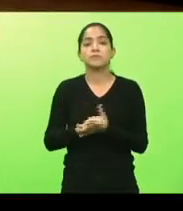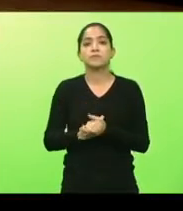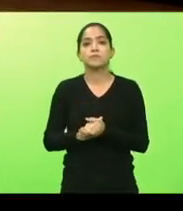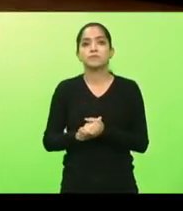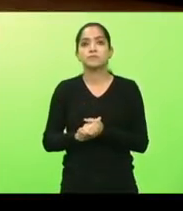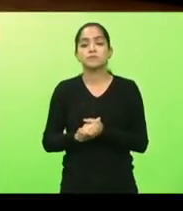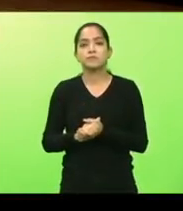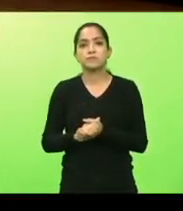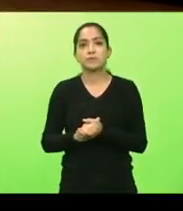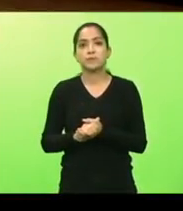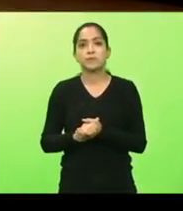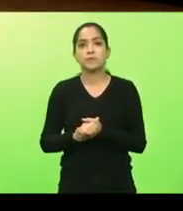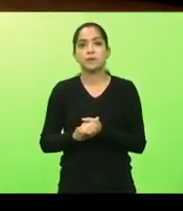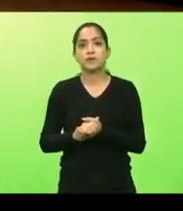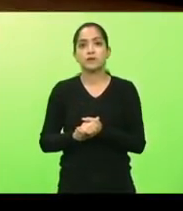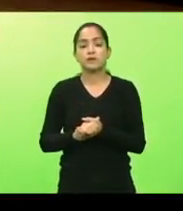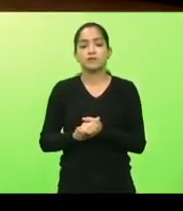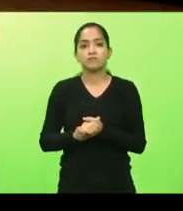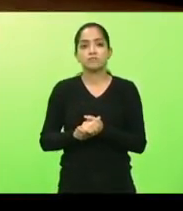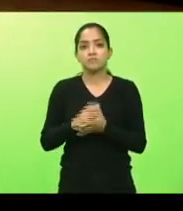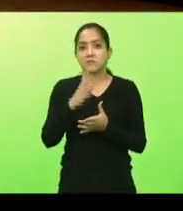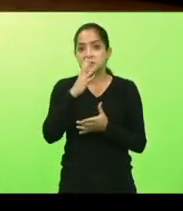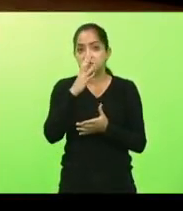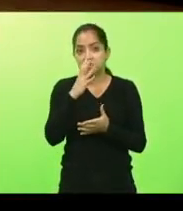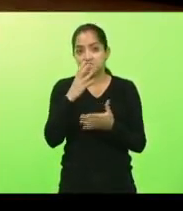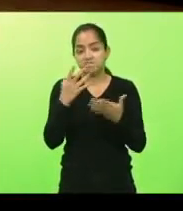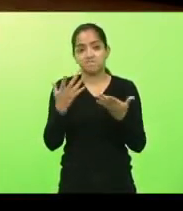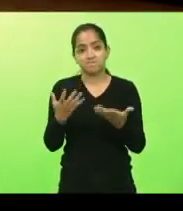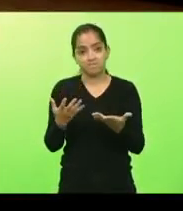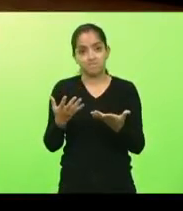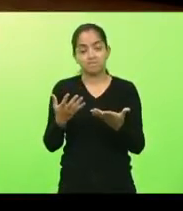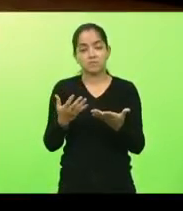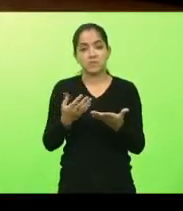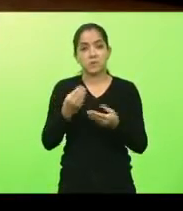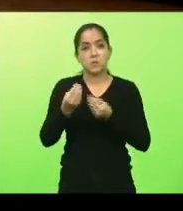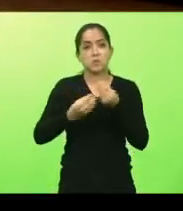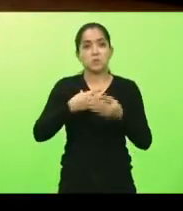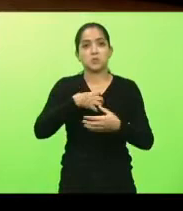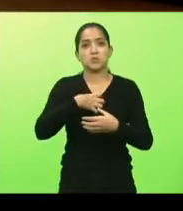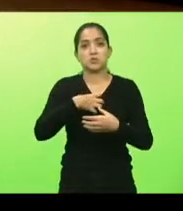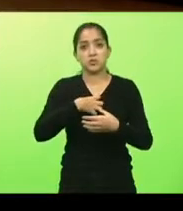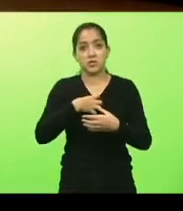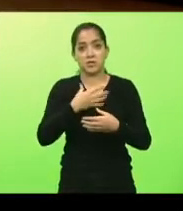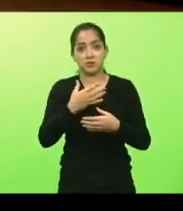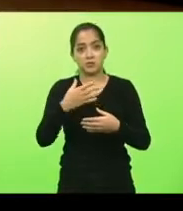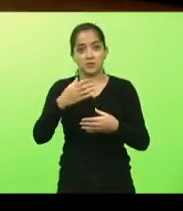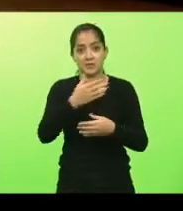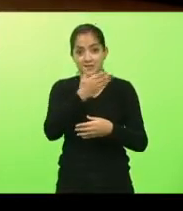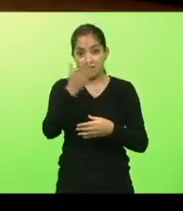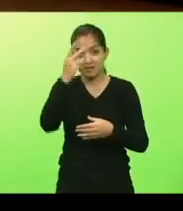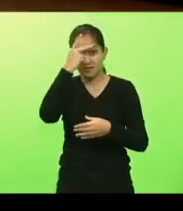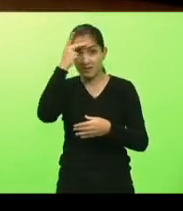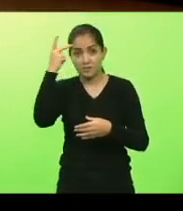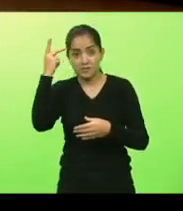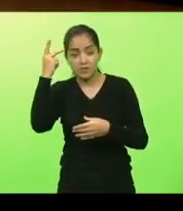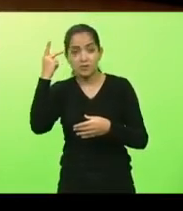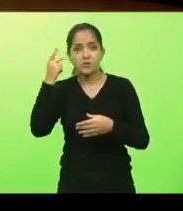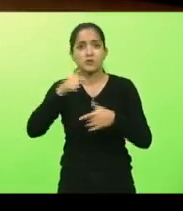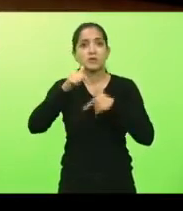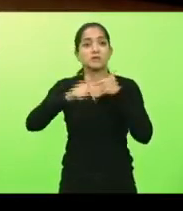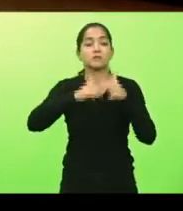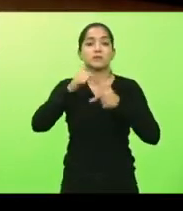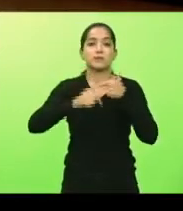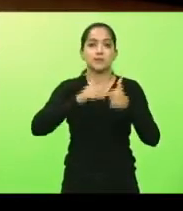estão aterrorizadas com a ação e a forma como esses coronéis estão tocando o governo do